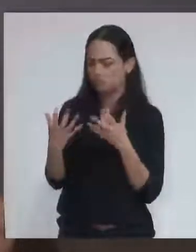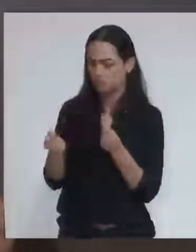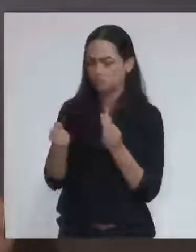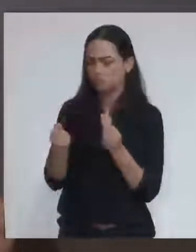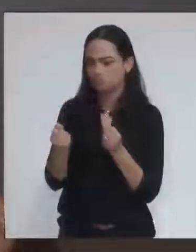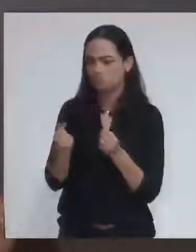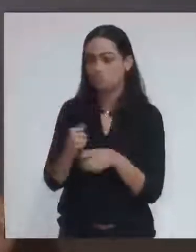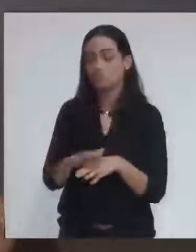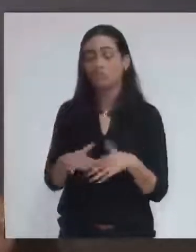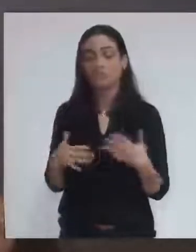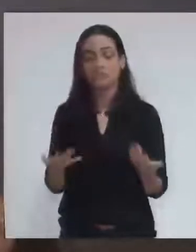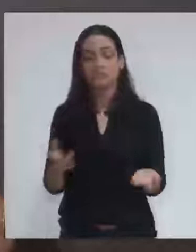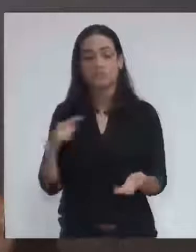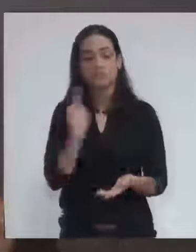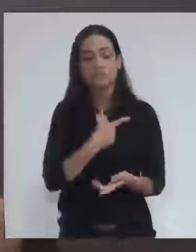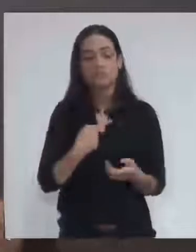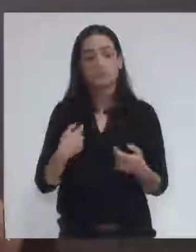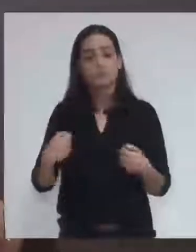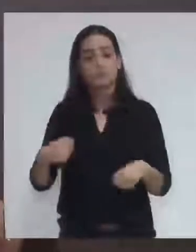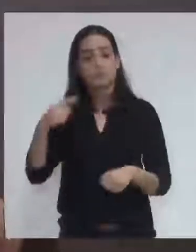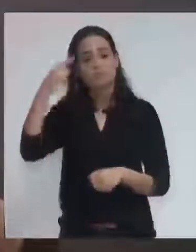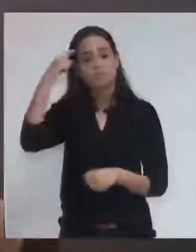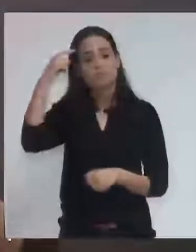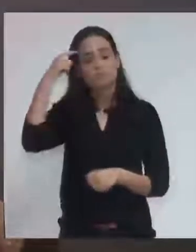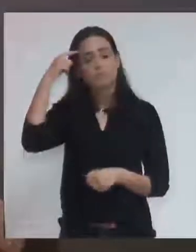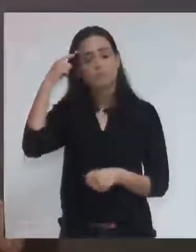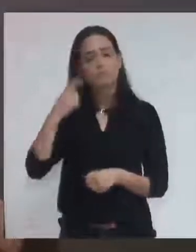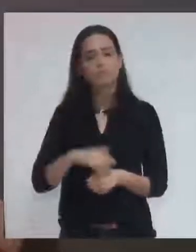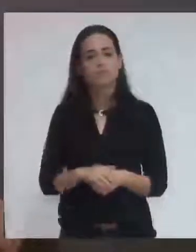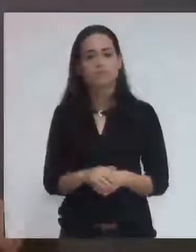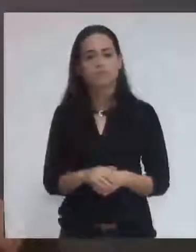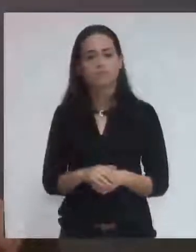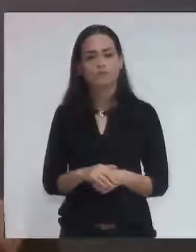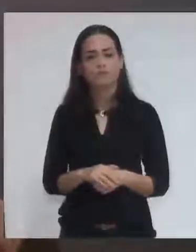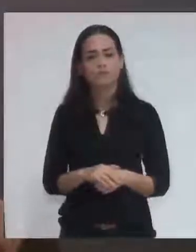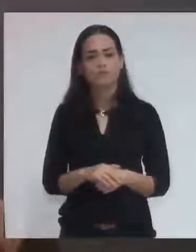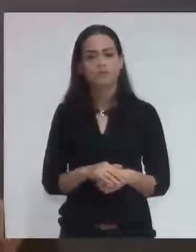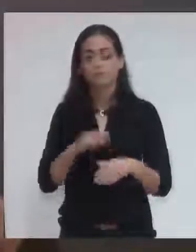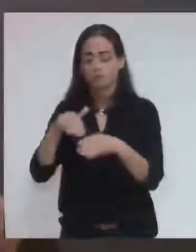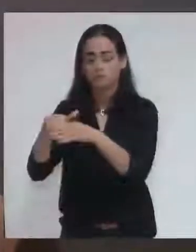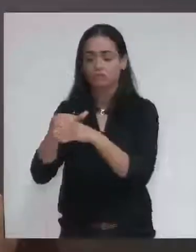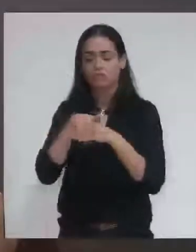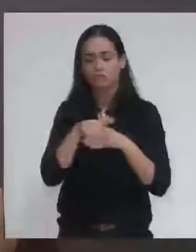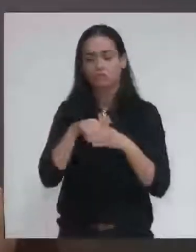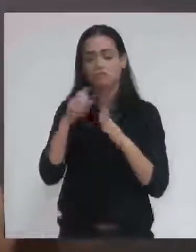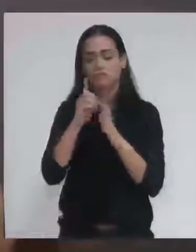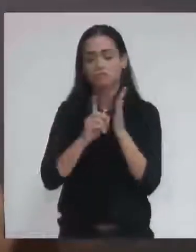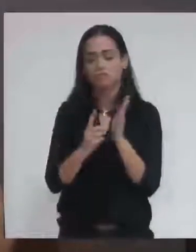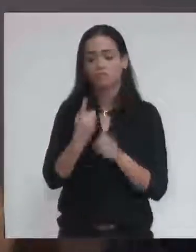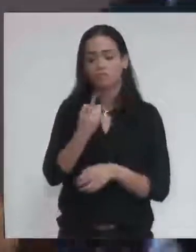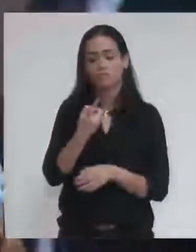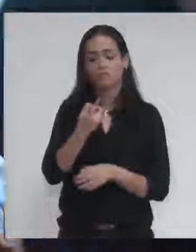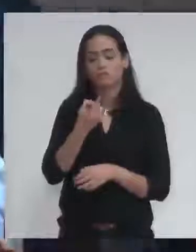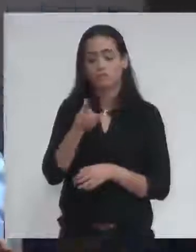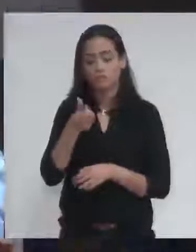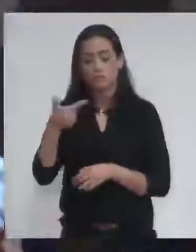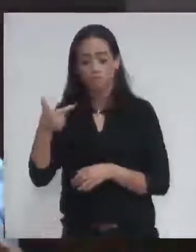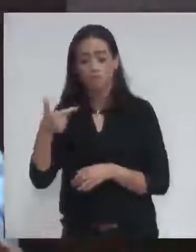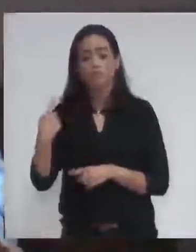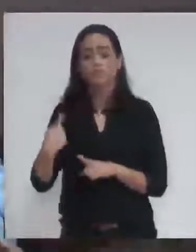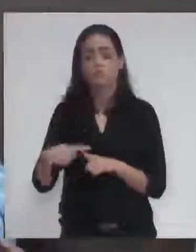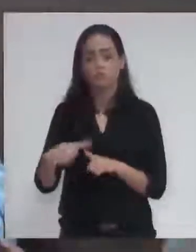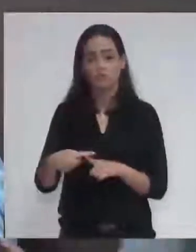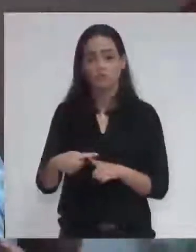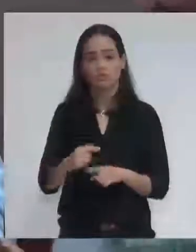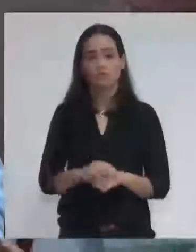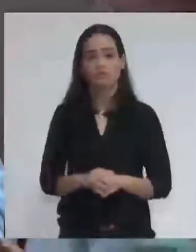mas no meu modo de pensar, a gente devia ter votado o nosso decreto contra o 162. Por um simples motivo.